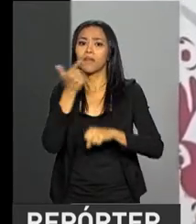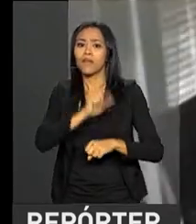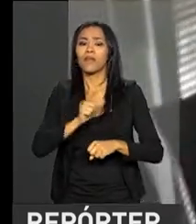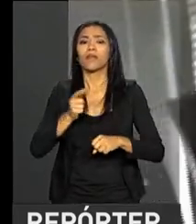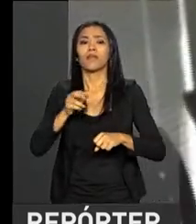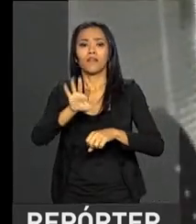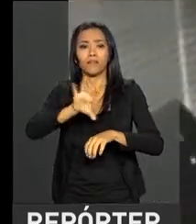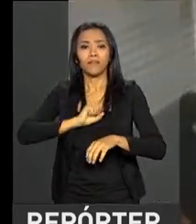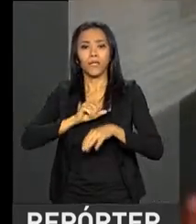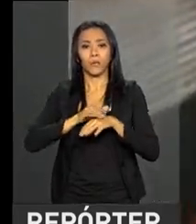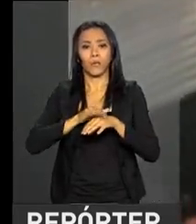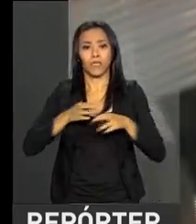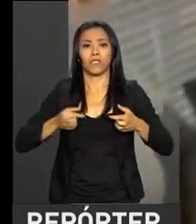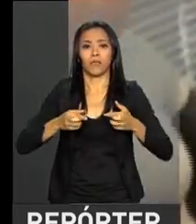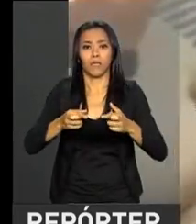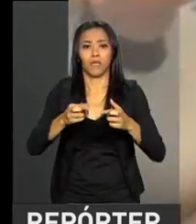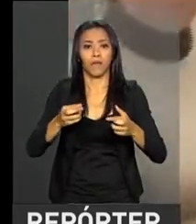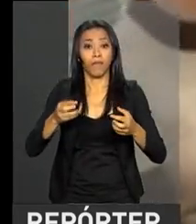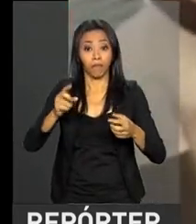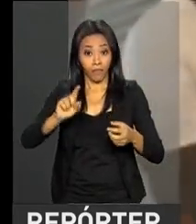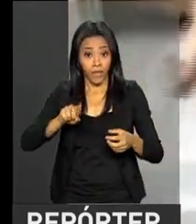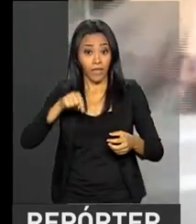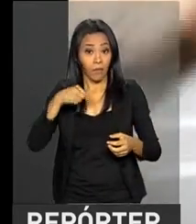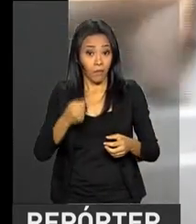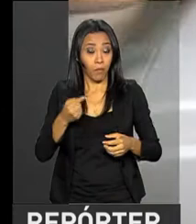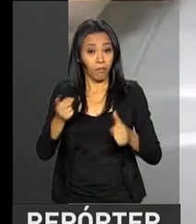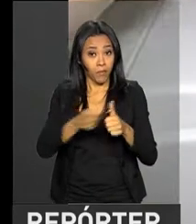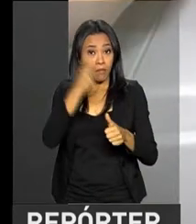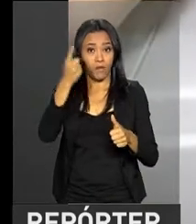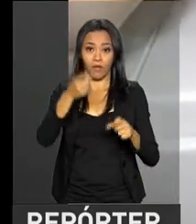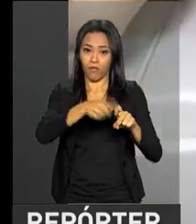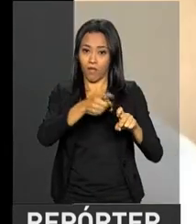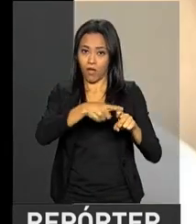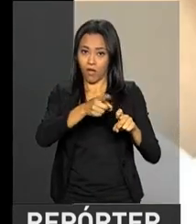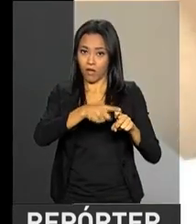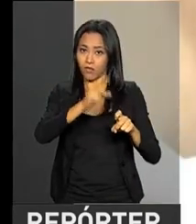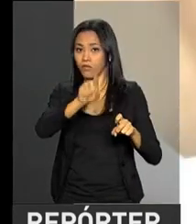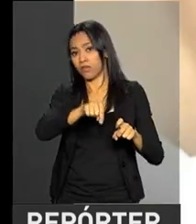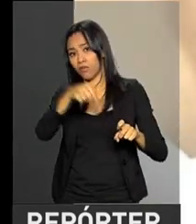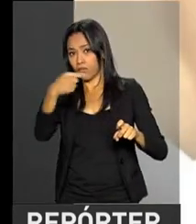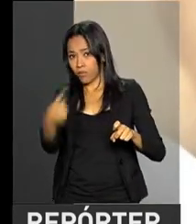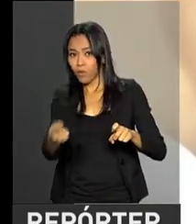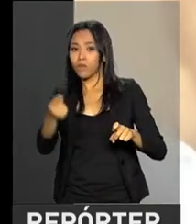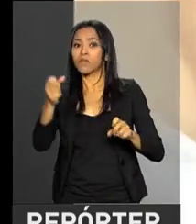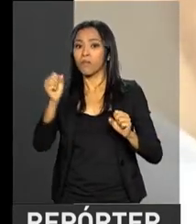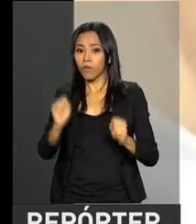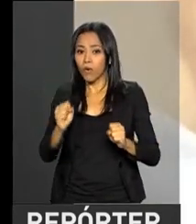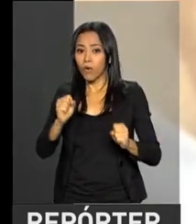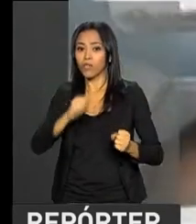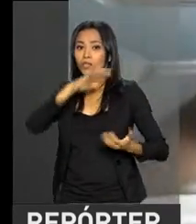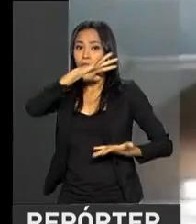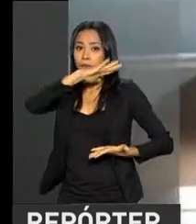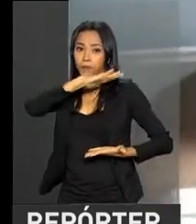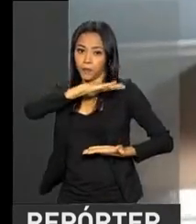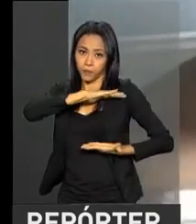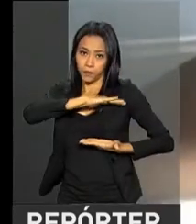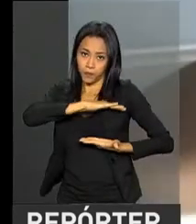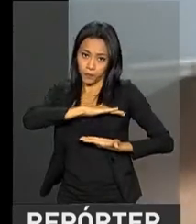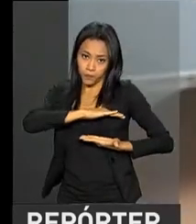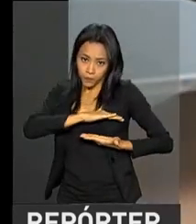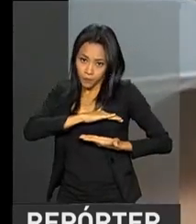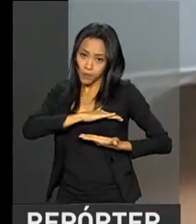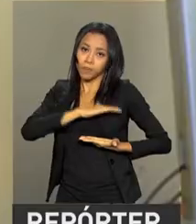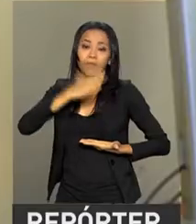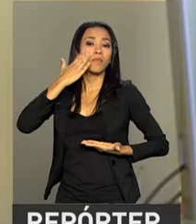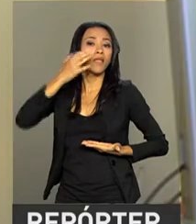para detectar a doença depois da consulta com o médico pode ser solicitada a realização de uma mamografia um tipo de